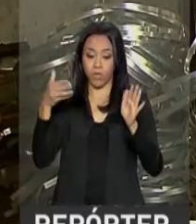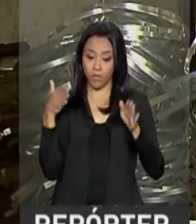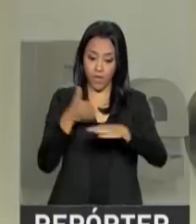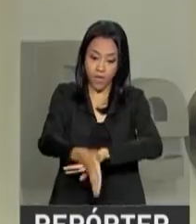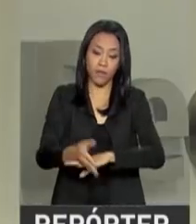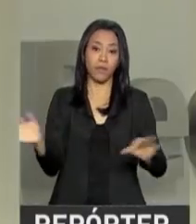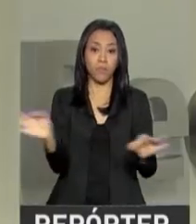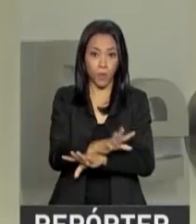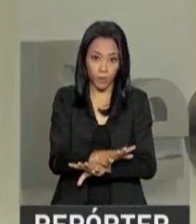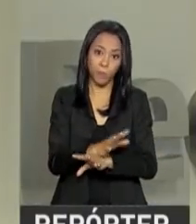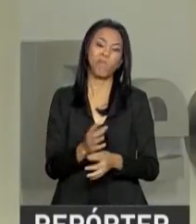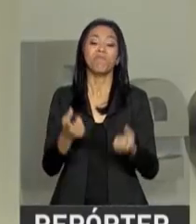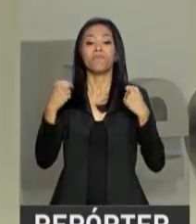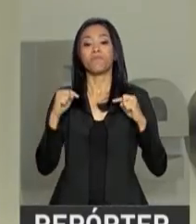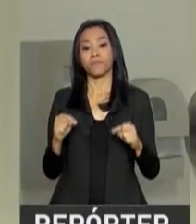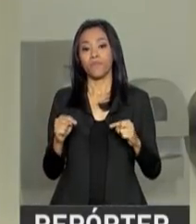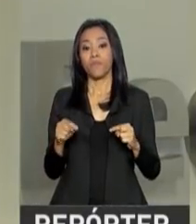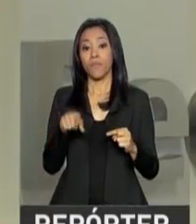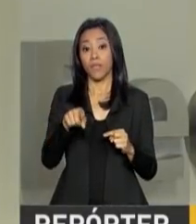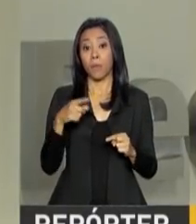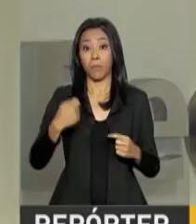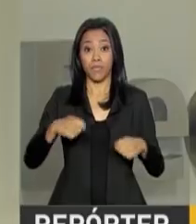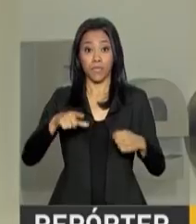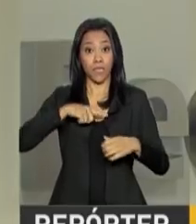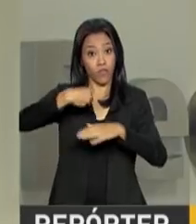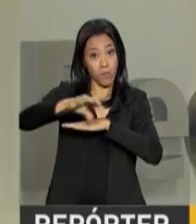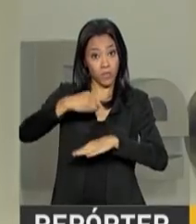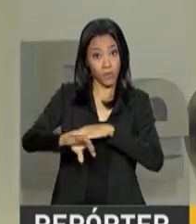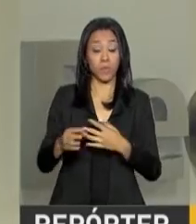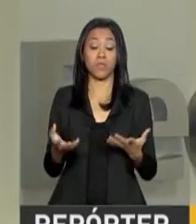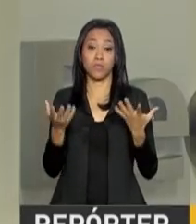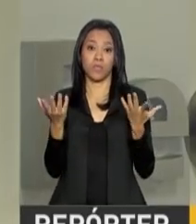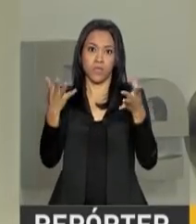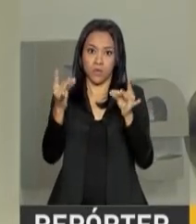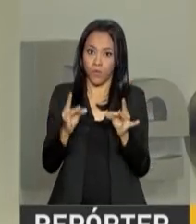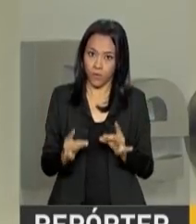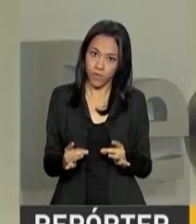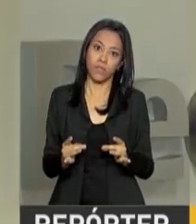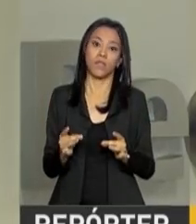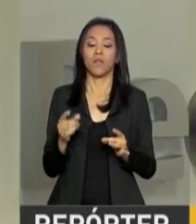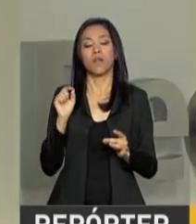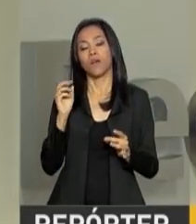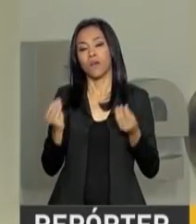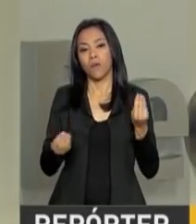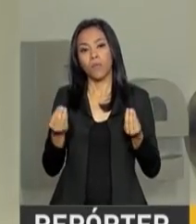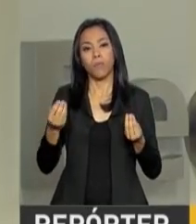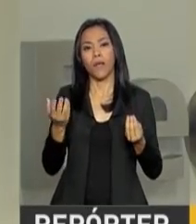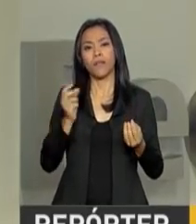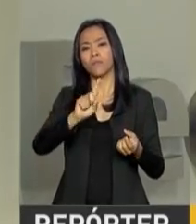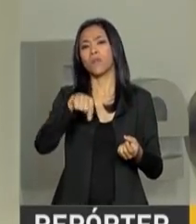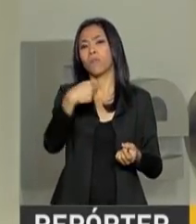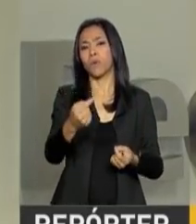só vez ele traz benefícios para o governo que passa a ter informações mais qualidade é que vai permitir com que ele planeja e políticas